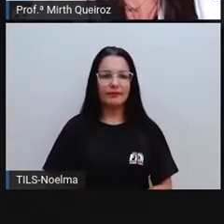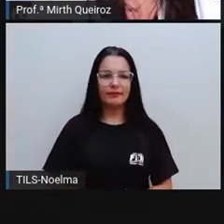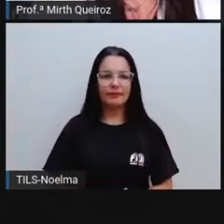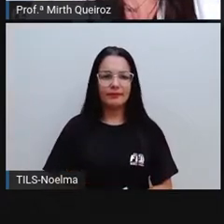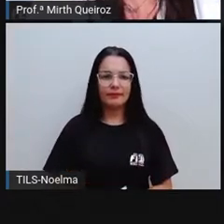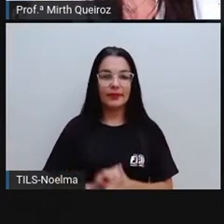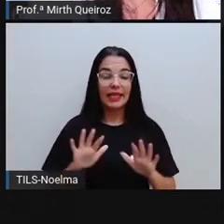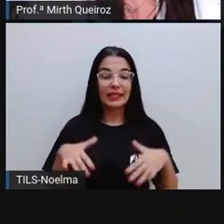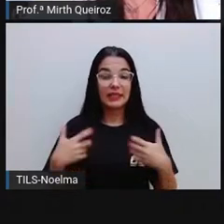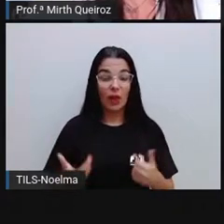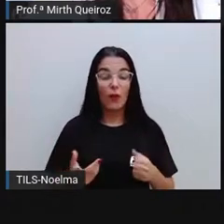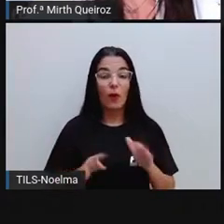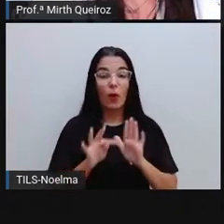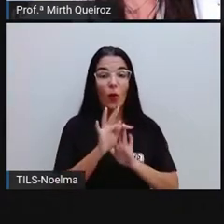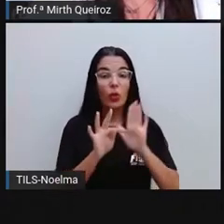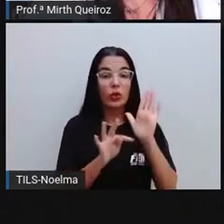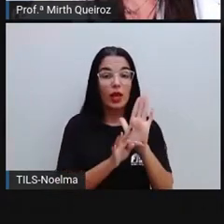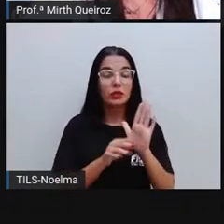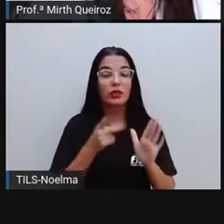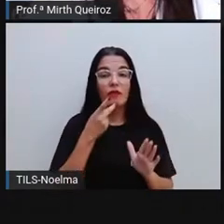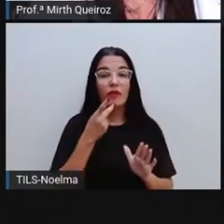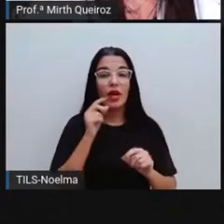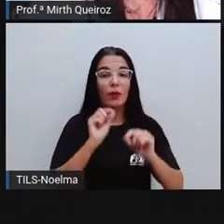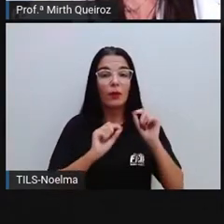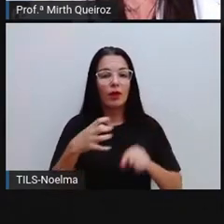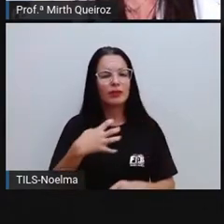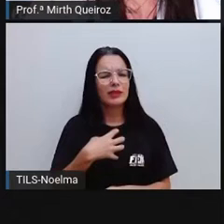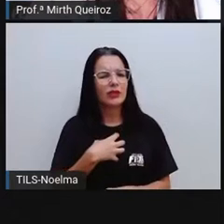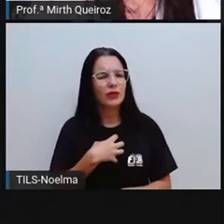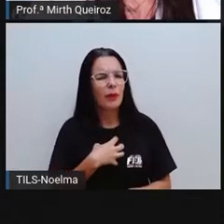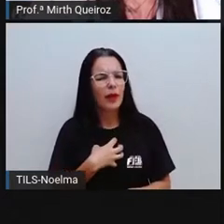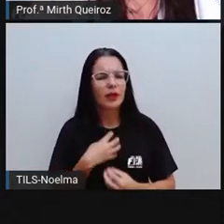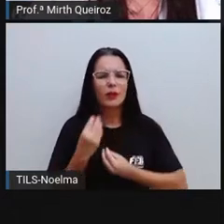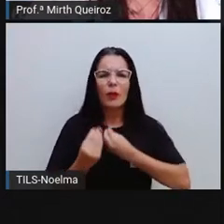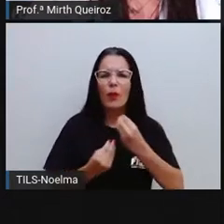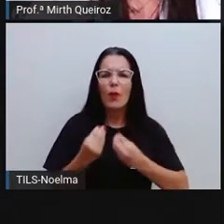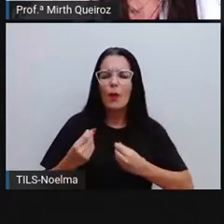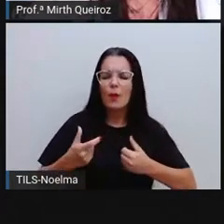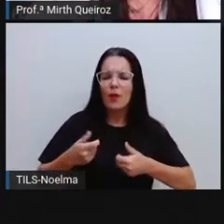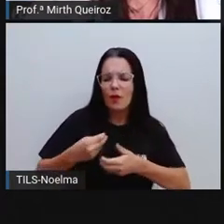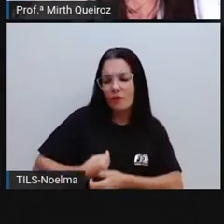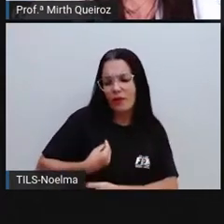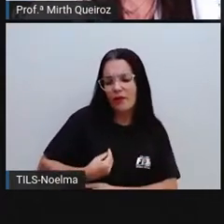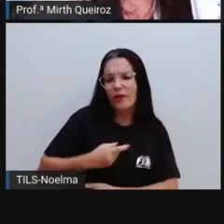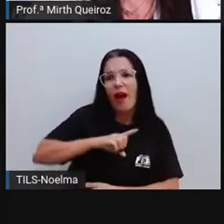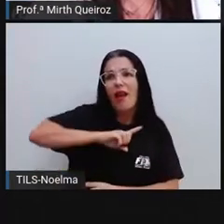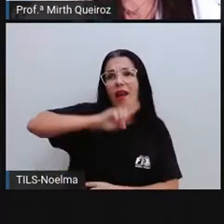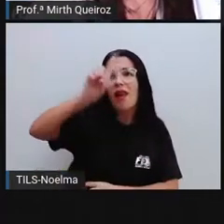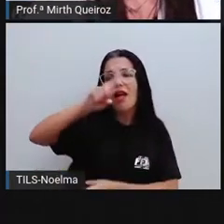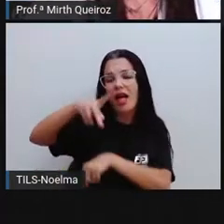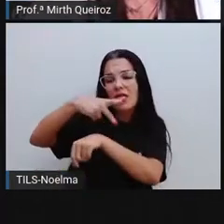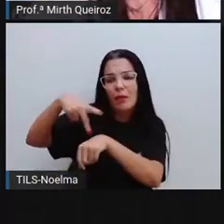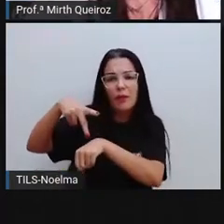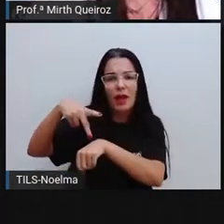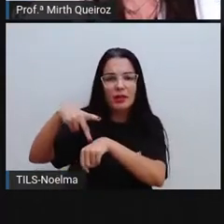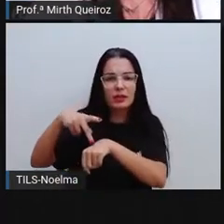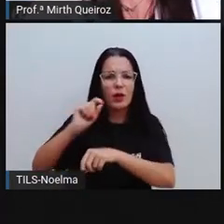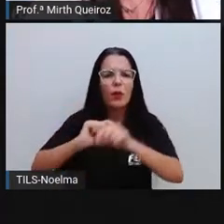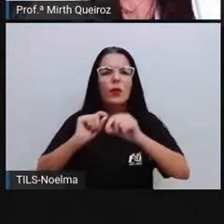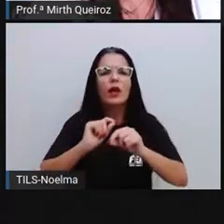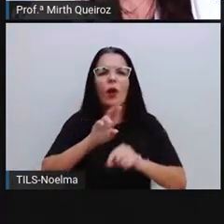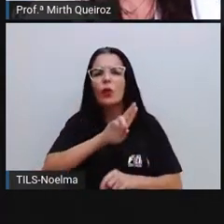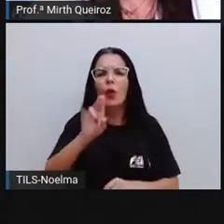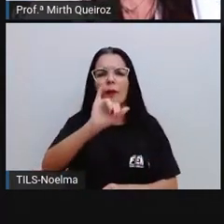E aí o texto ele já vem falando sobre esse sentimento, sobre como é que eles viviam, né? E o que que eles buscam. Imigrante, o que